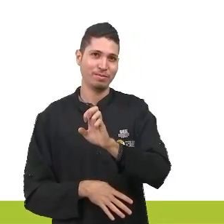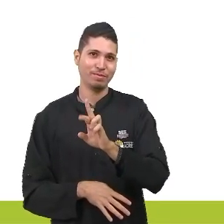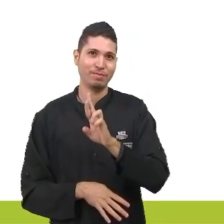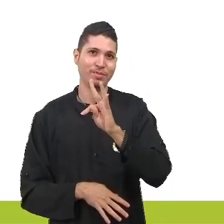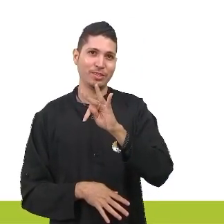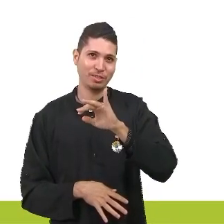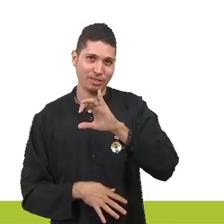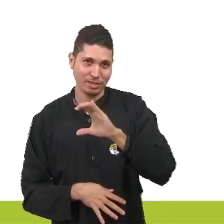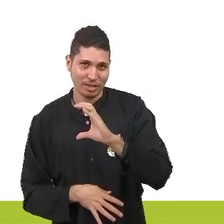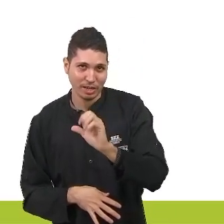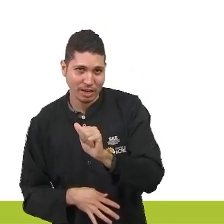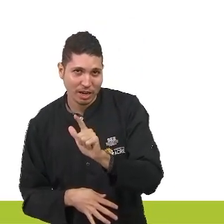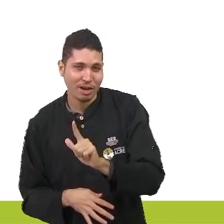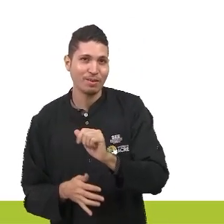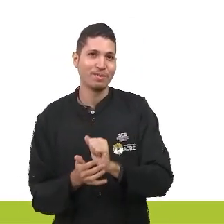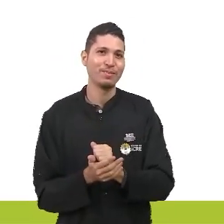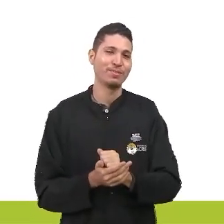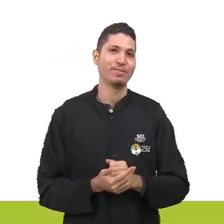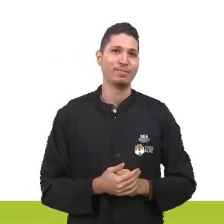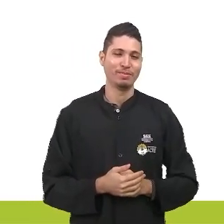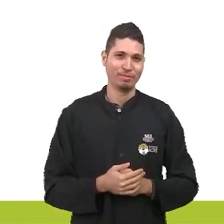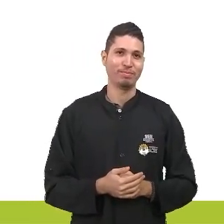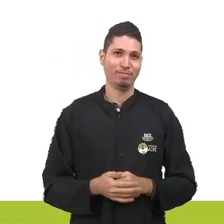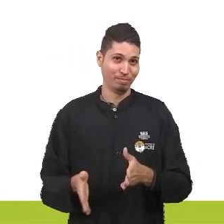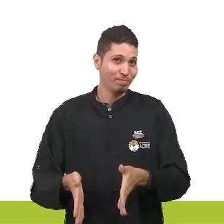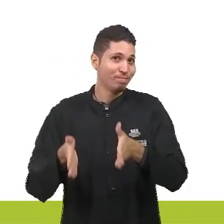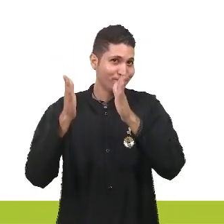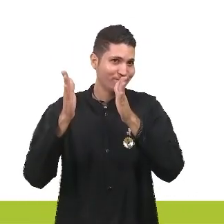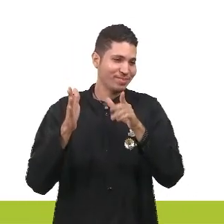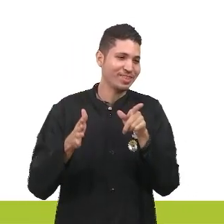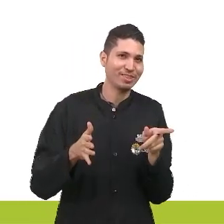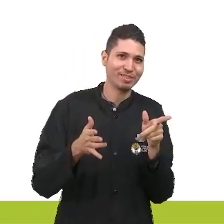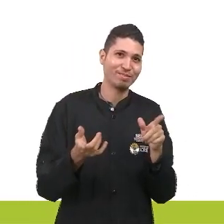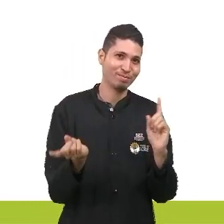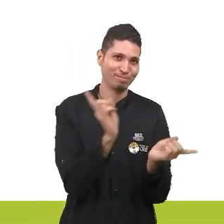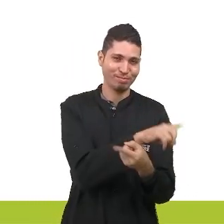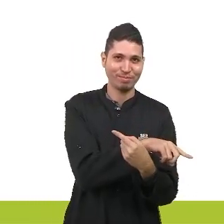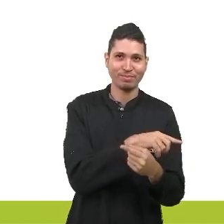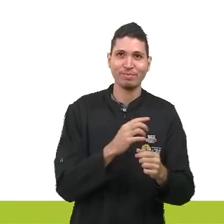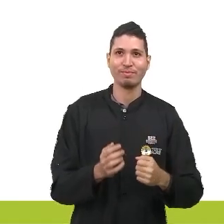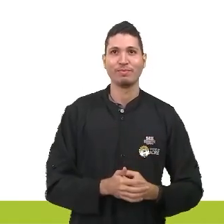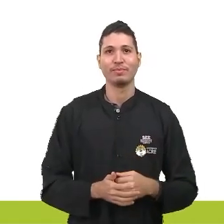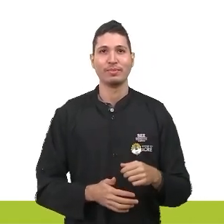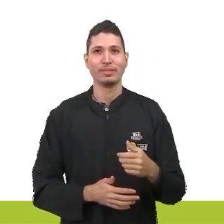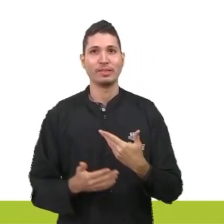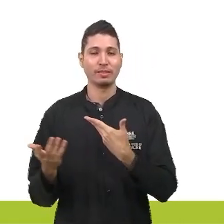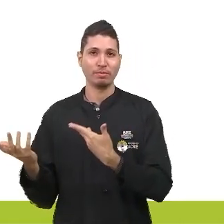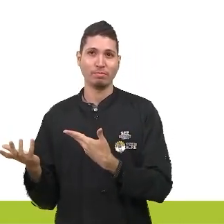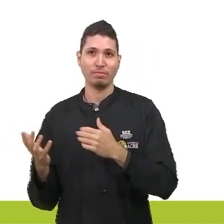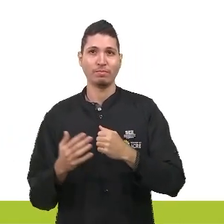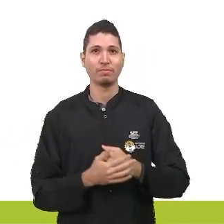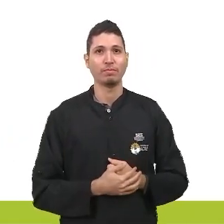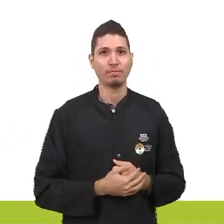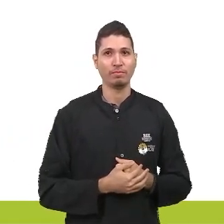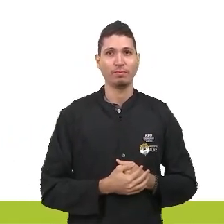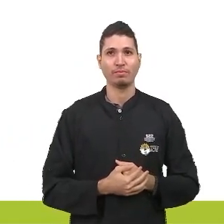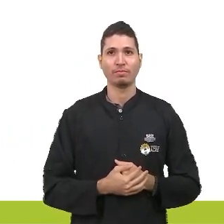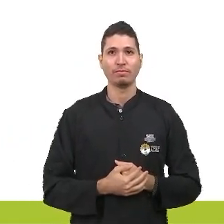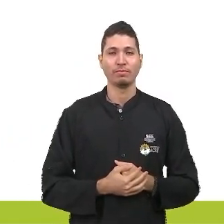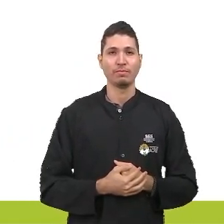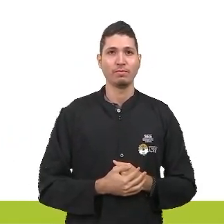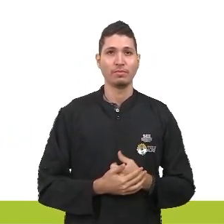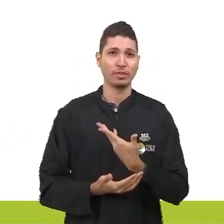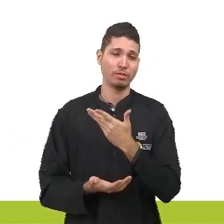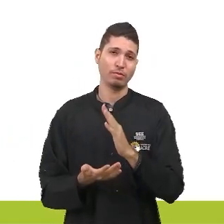mais populoso, nós temos o segundo, que é em Minas Gerais, também no Sudeste. Terceiro, Rio de Janeiro, também no Sudeste. E aí